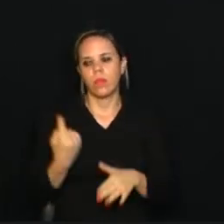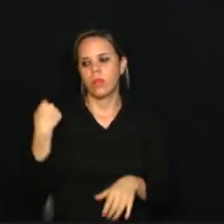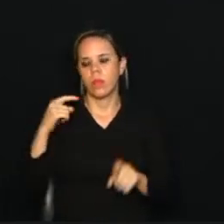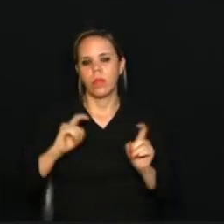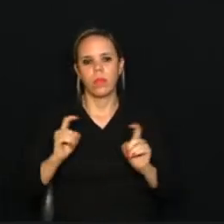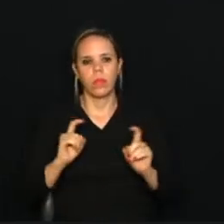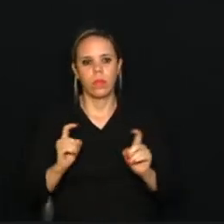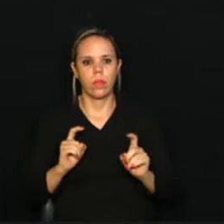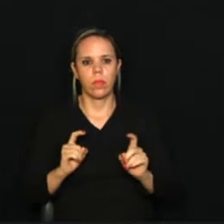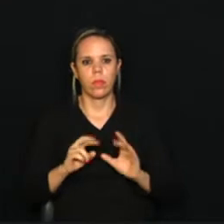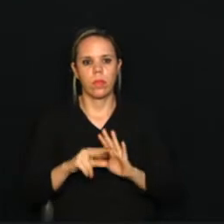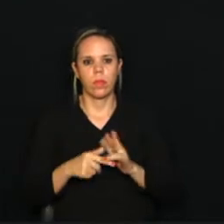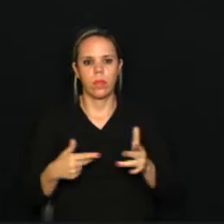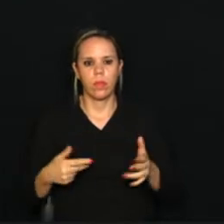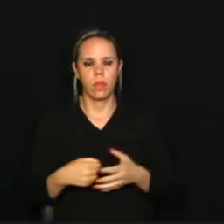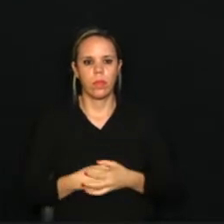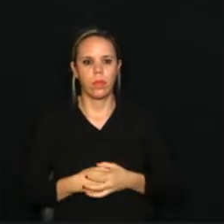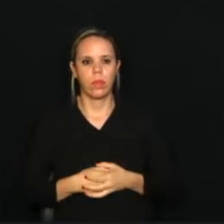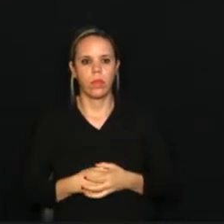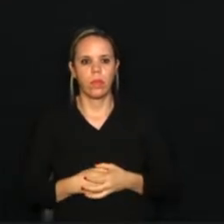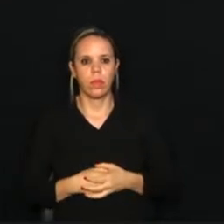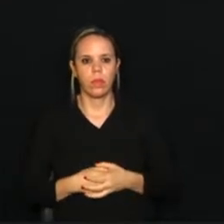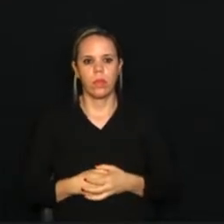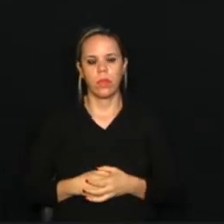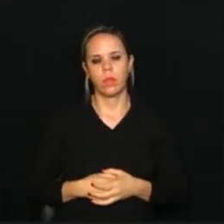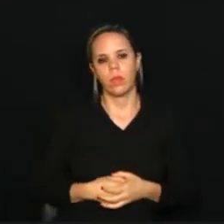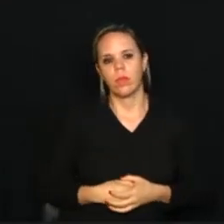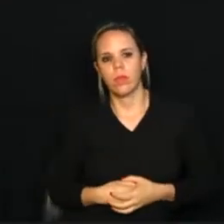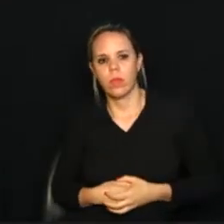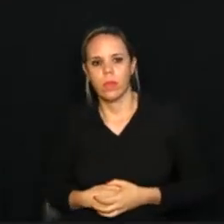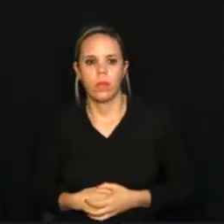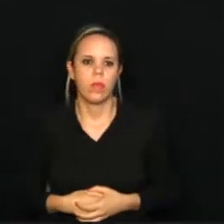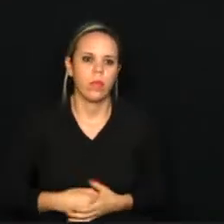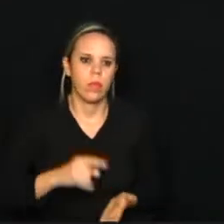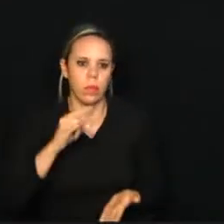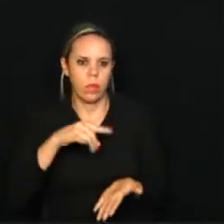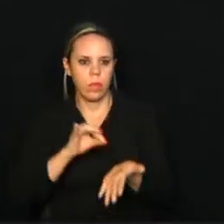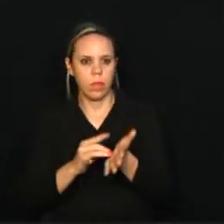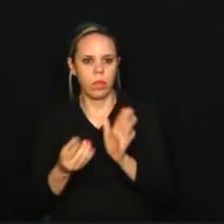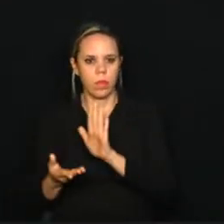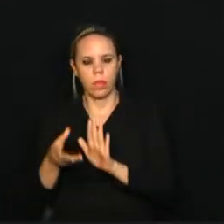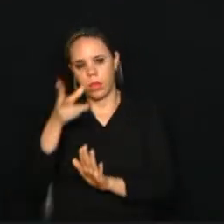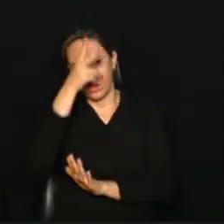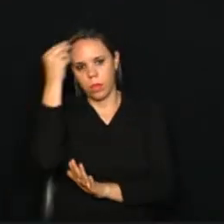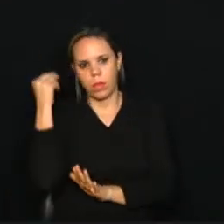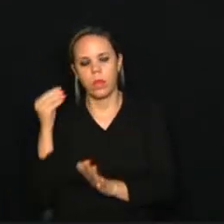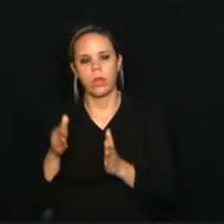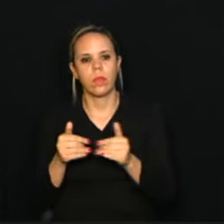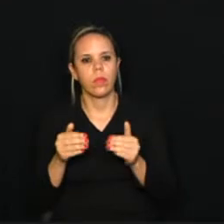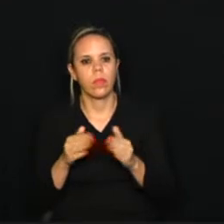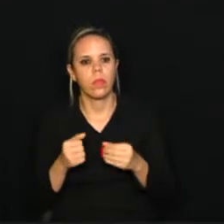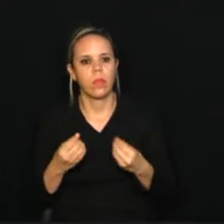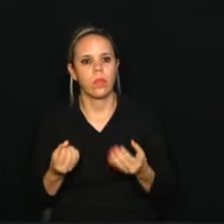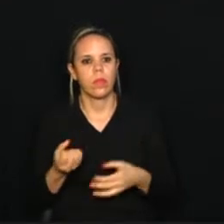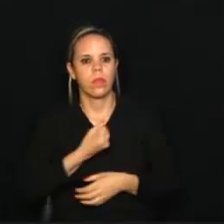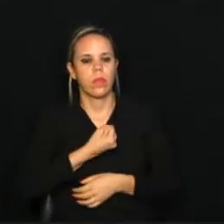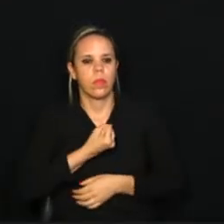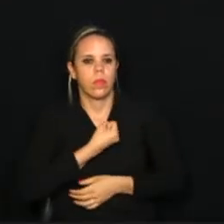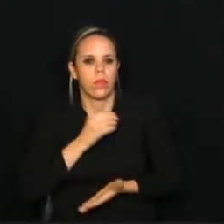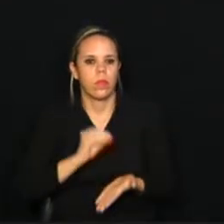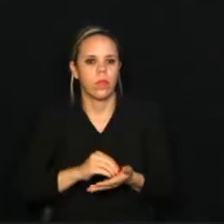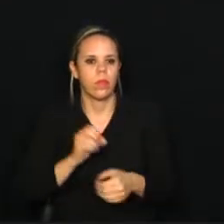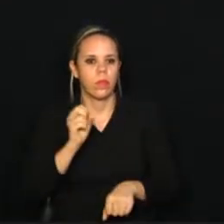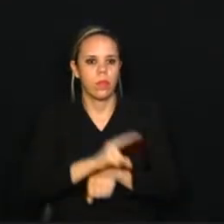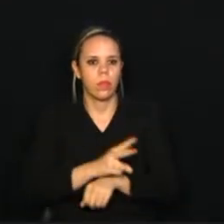reunião, uma das deliberações foi a de oficiar a prefeitura solicitando o encaminhamento do número do déficit de